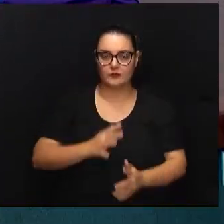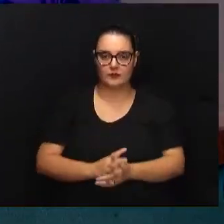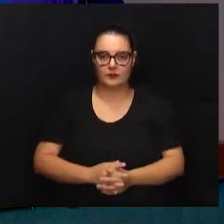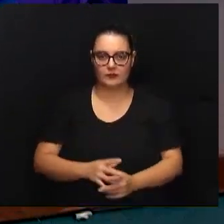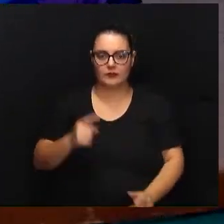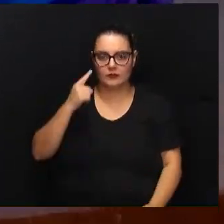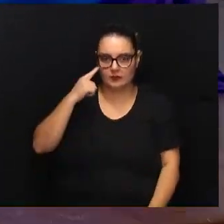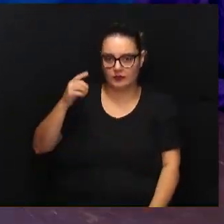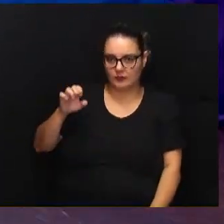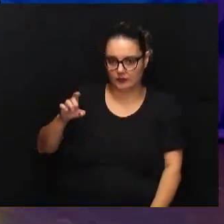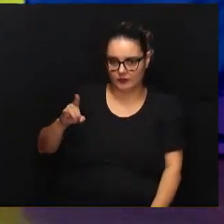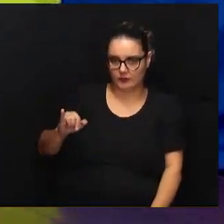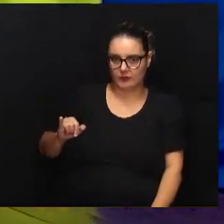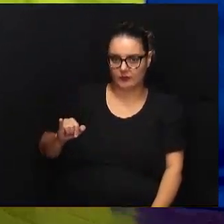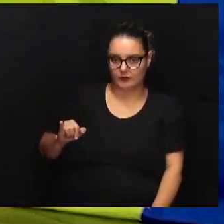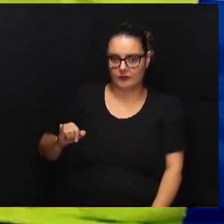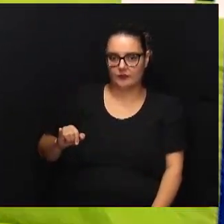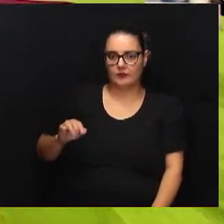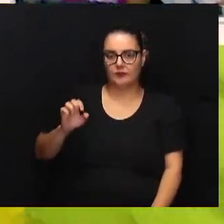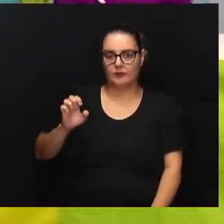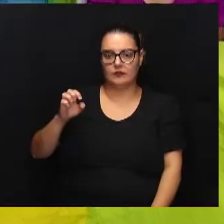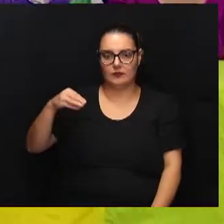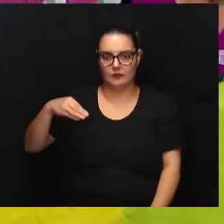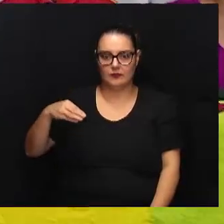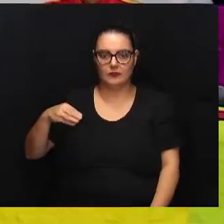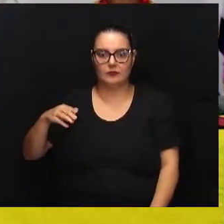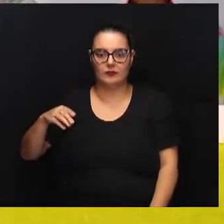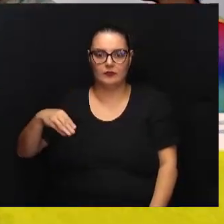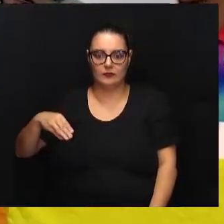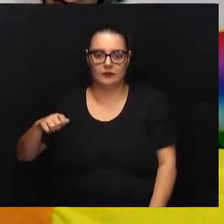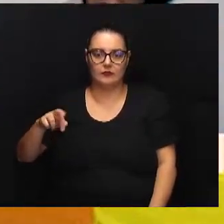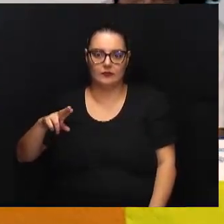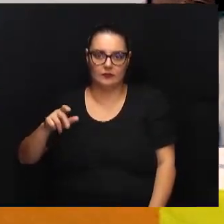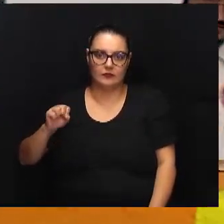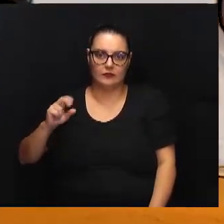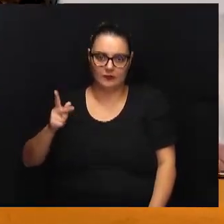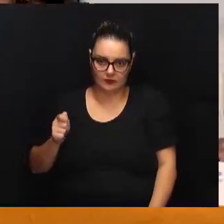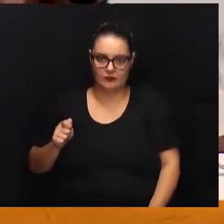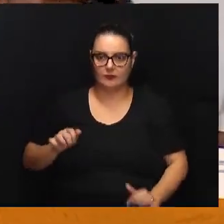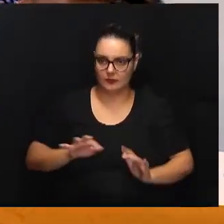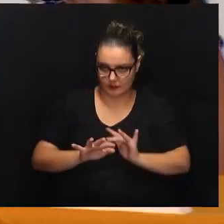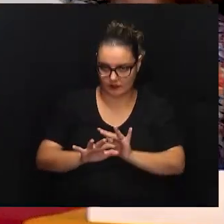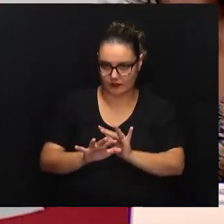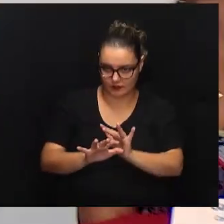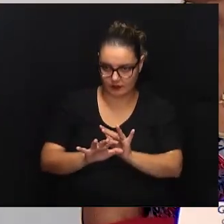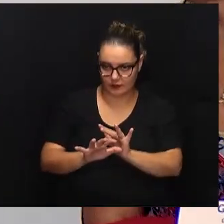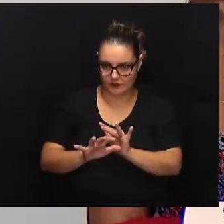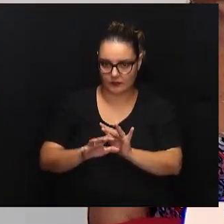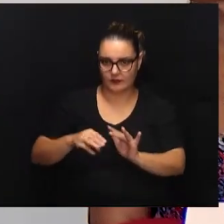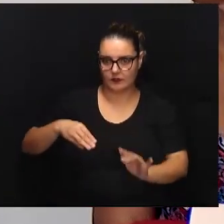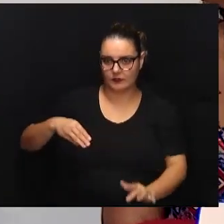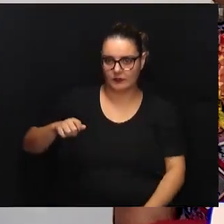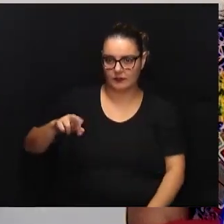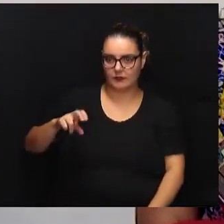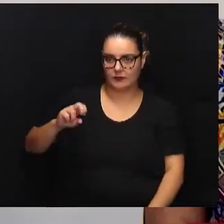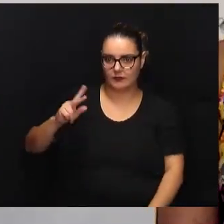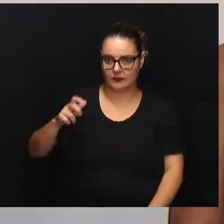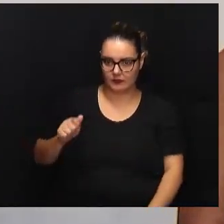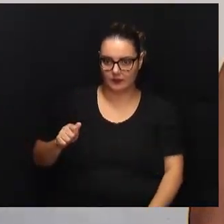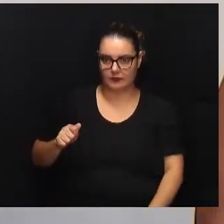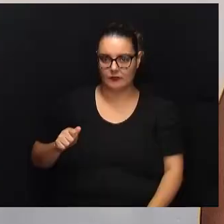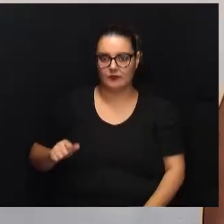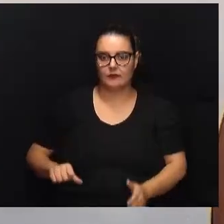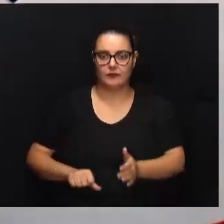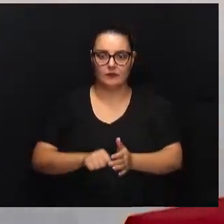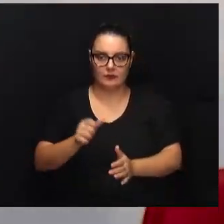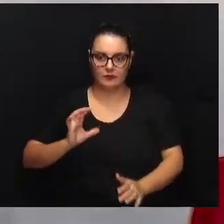do evento, né? Foi ideia do Ed, inclusive, Em Marcha, para fazer um trocadilho com marcha, né? E porque Marsha